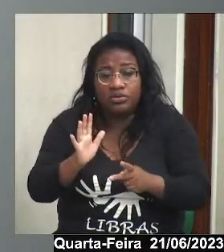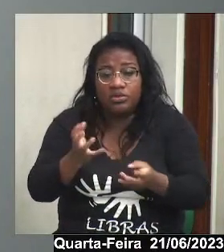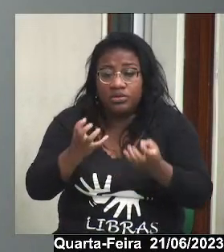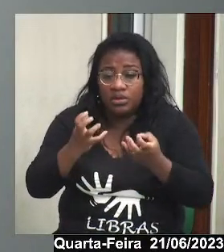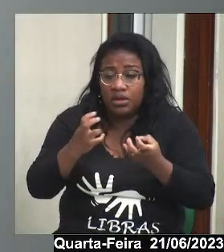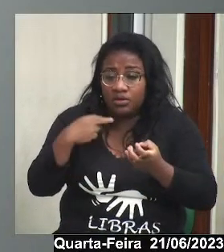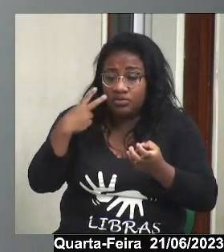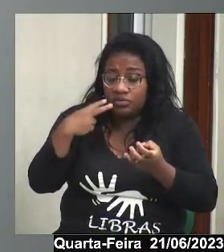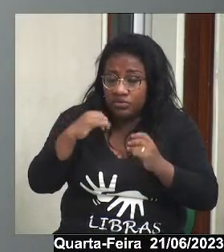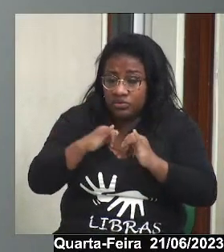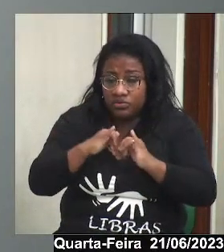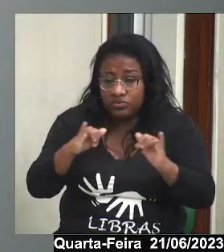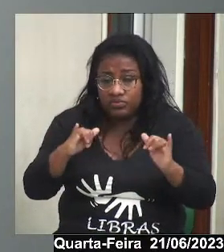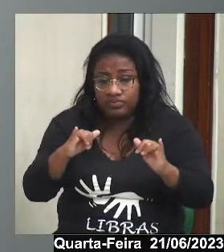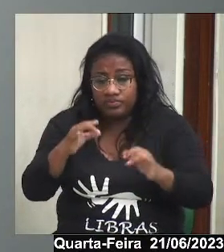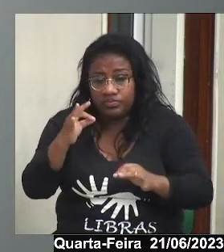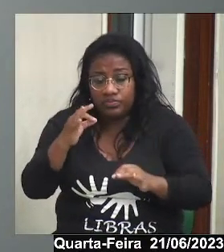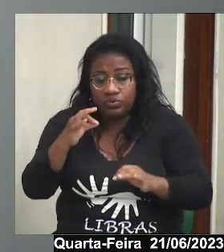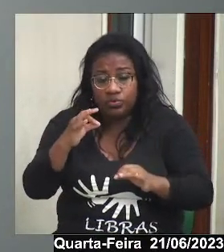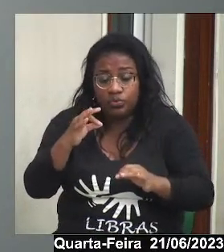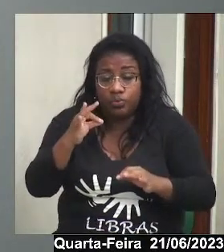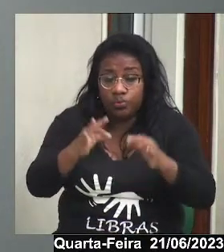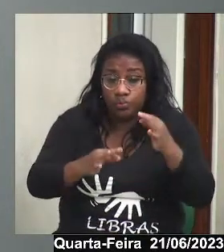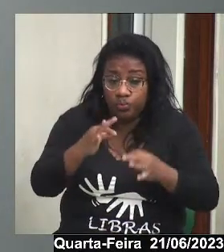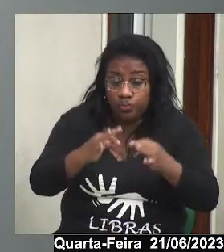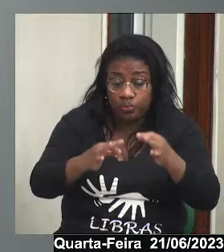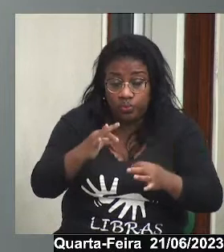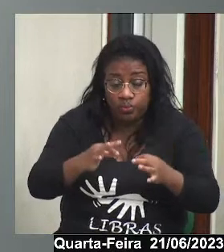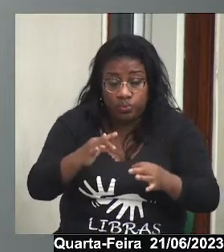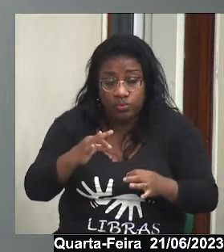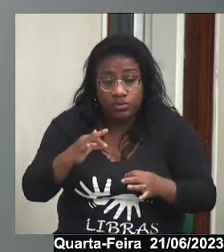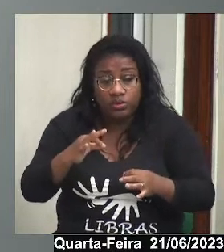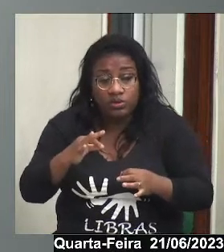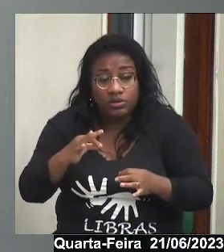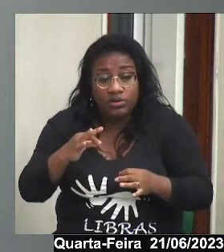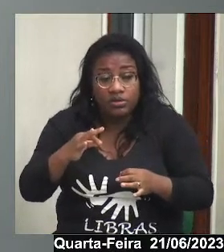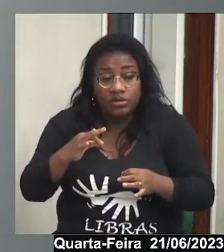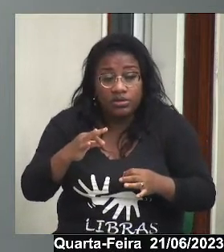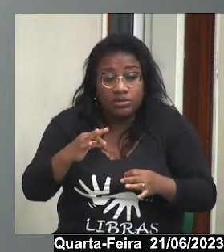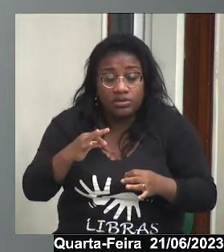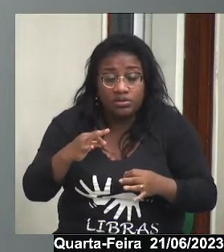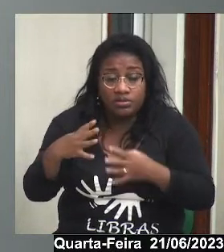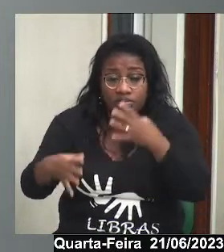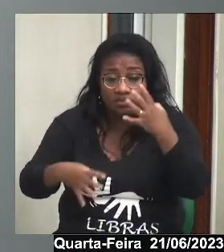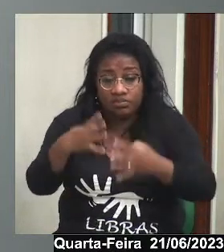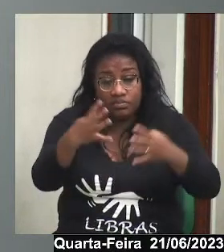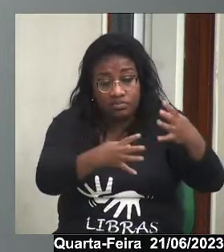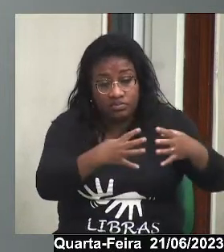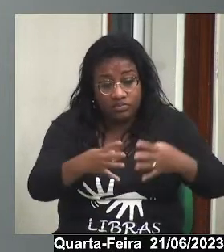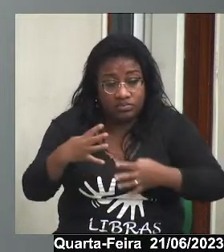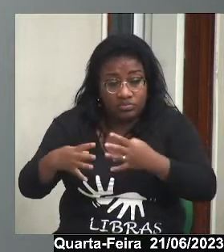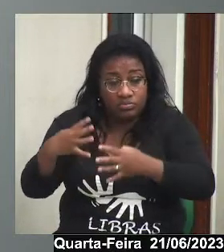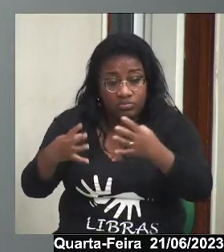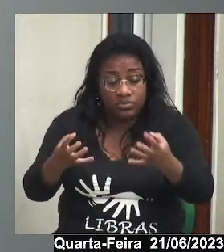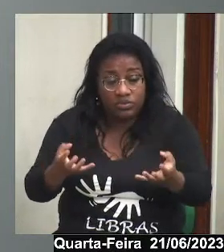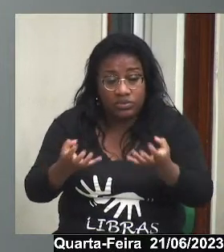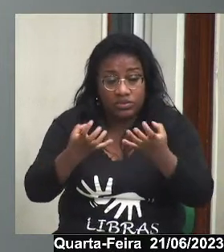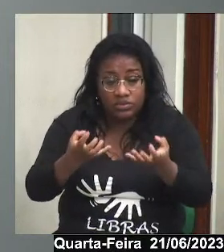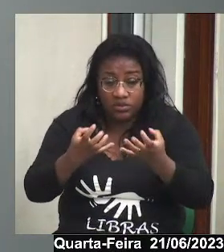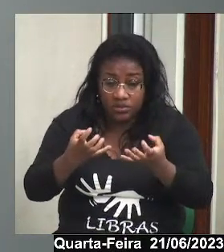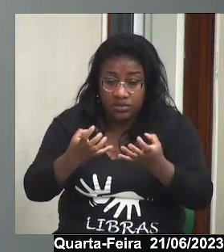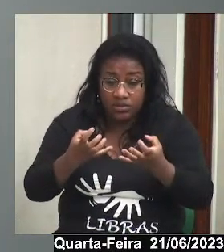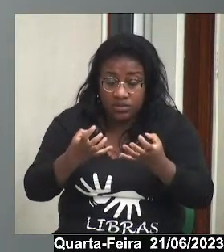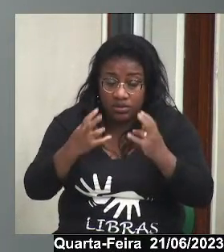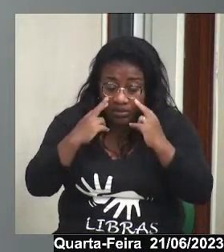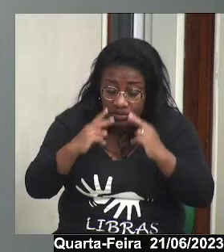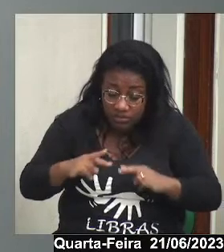Queria dizer, vereadores, o jurídico da Câmara, de maneira atabalhoada e atrapalhada, disse que esse projeto não poderia